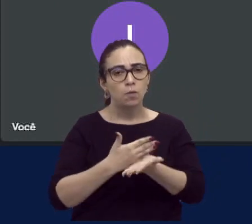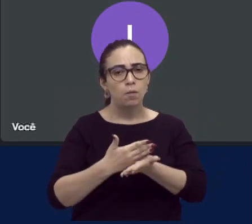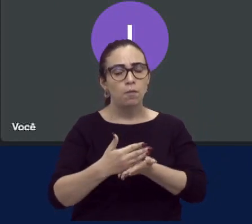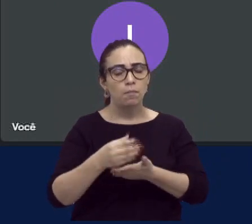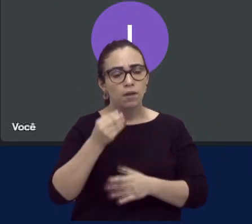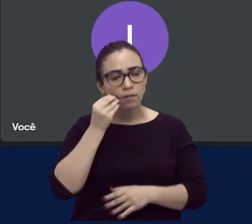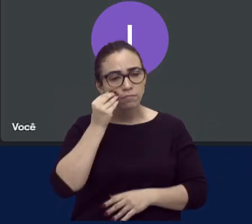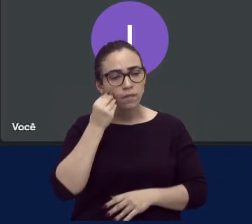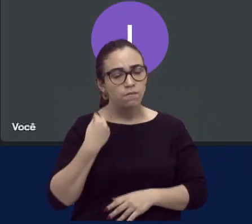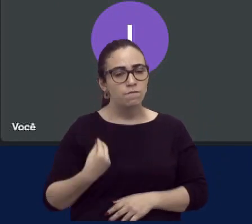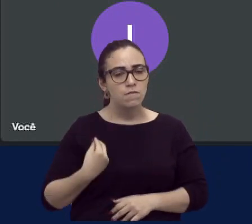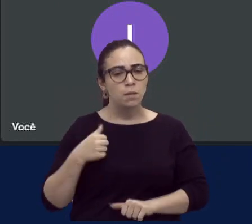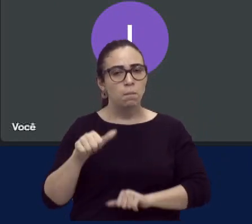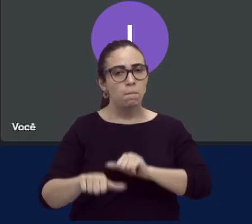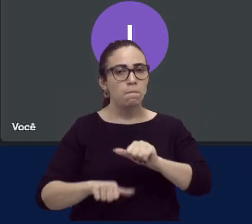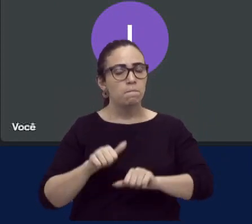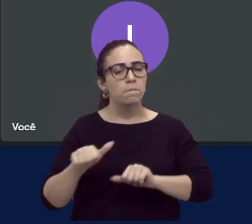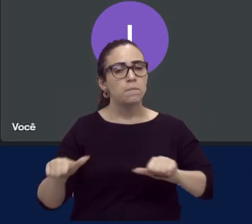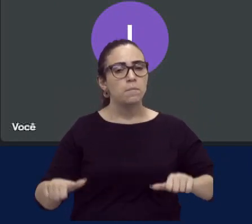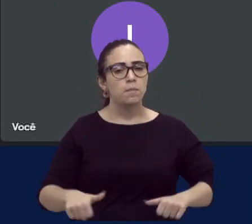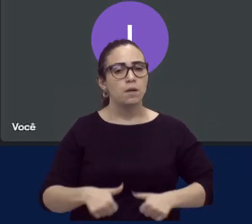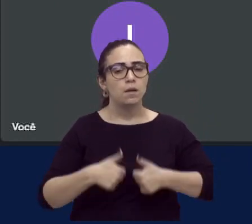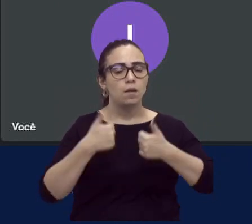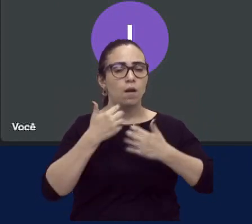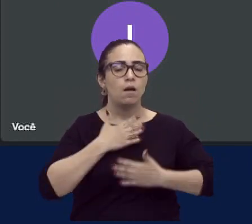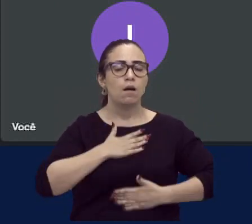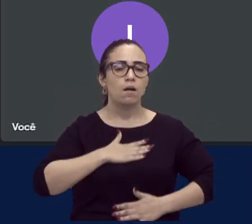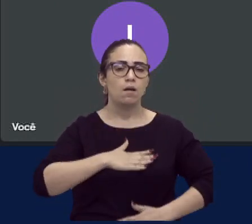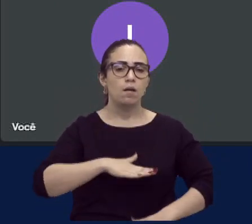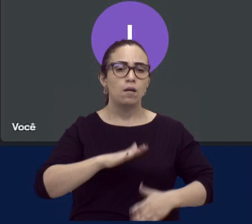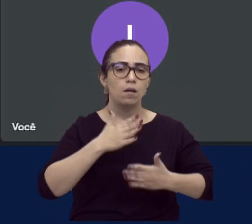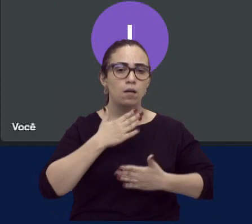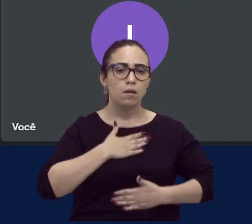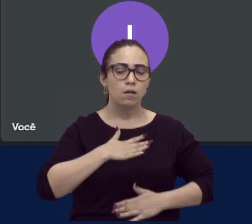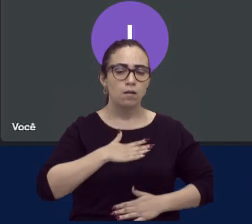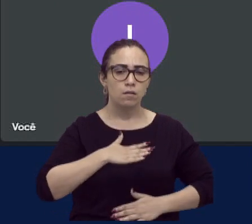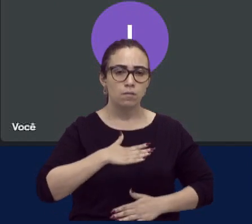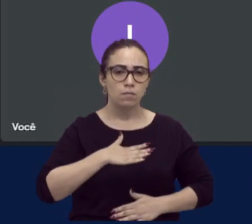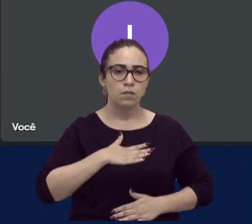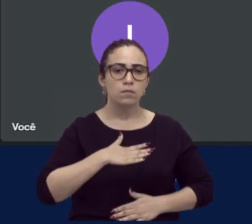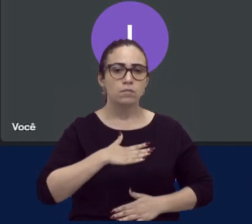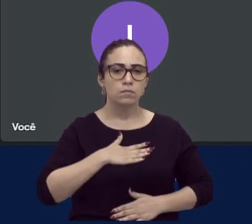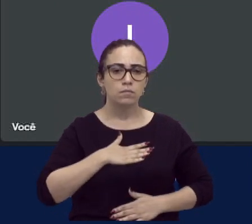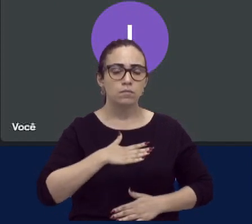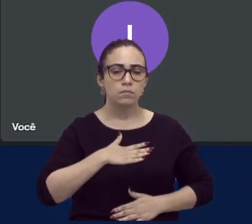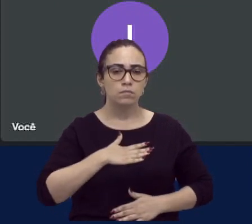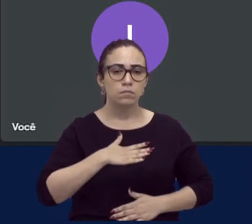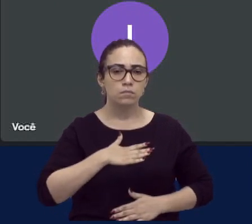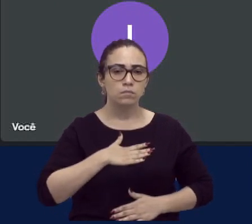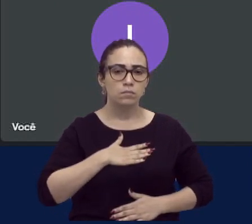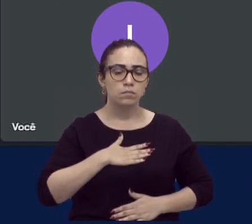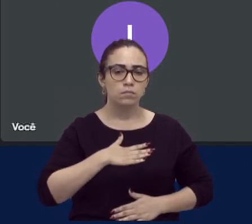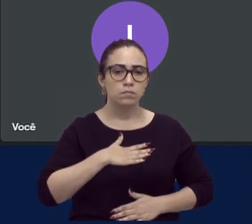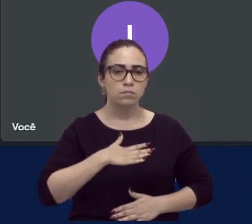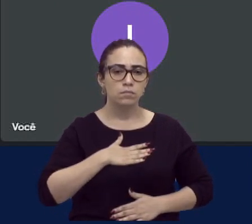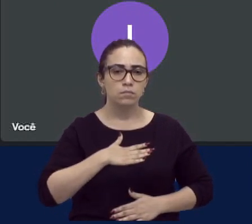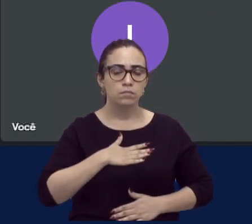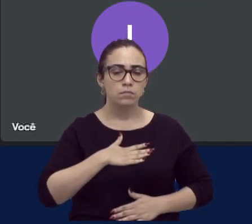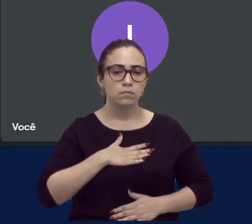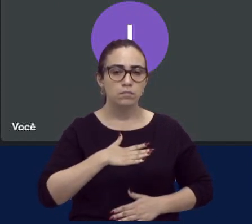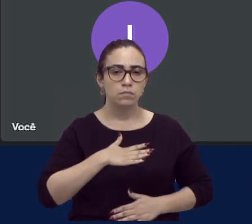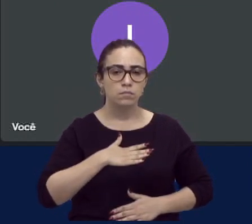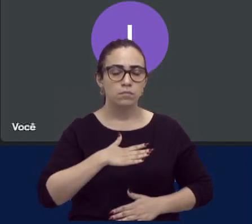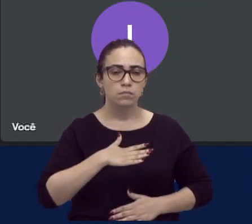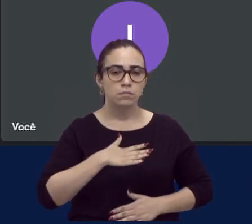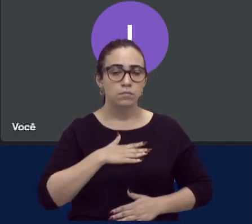se surpreender e você vai começando a ver o quanto isso vai te fazendo bem. Como